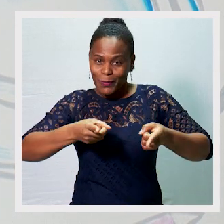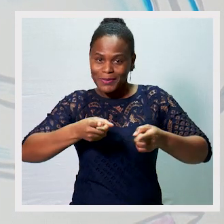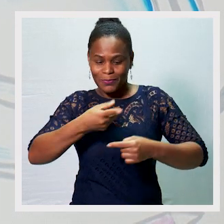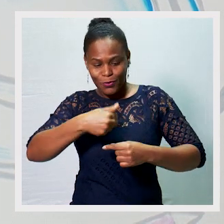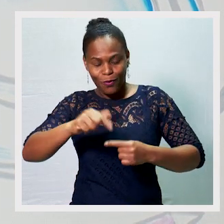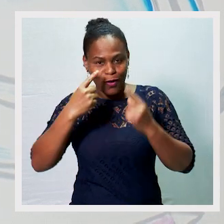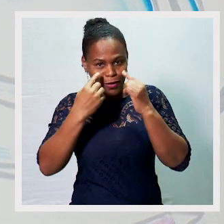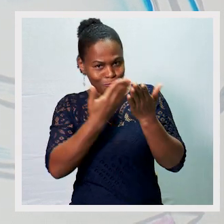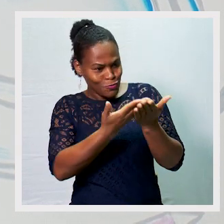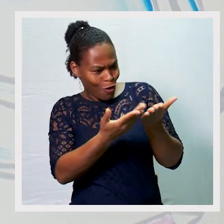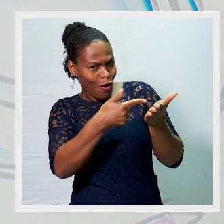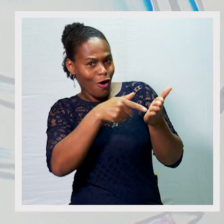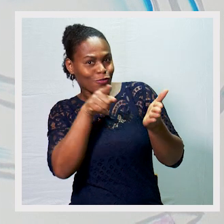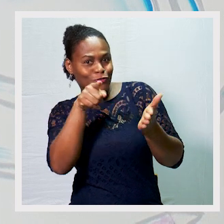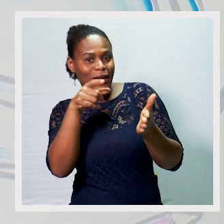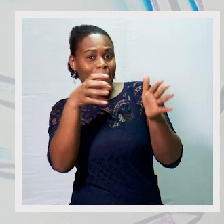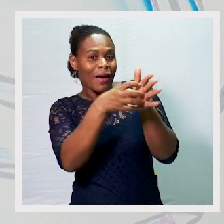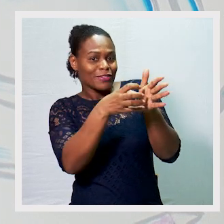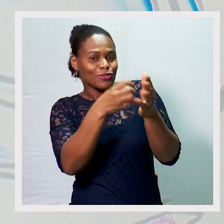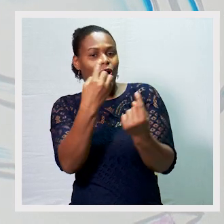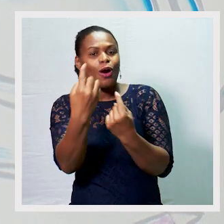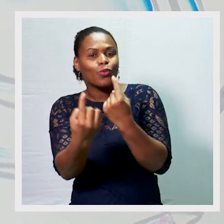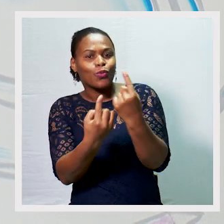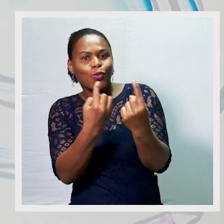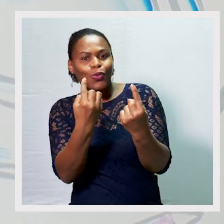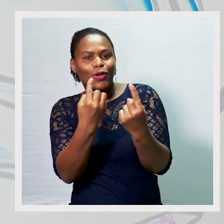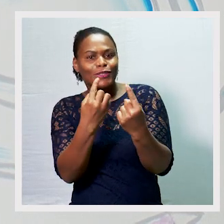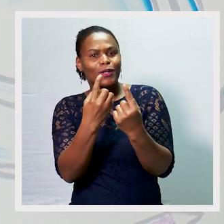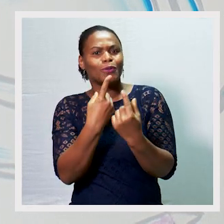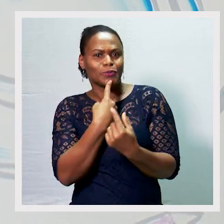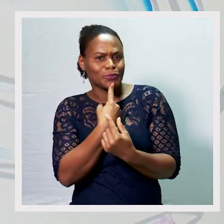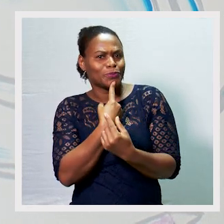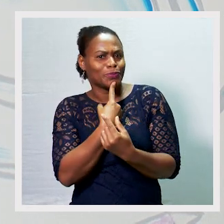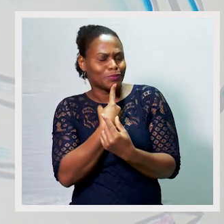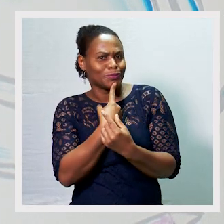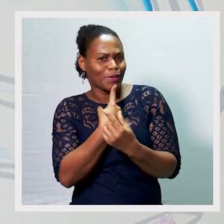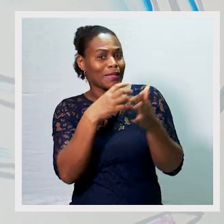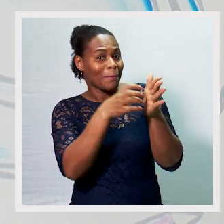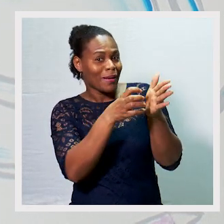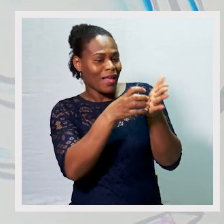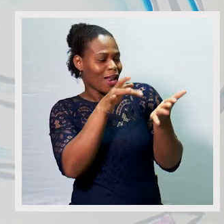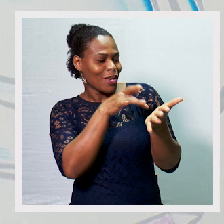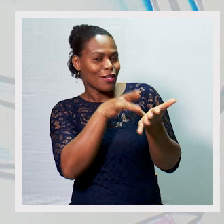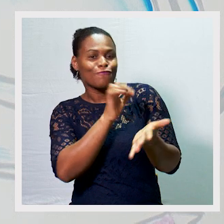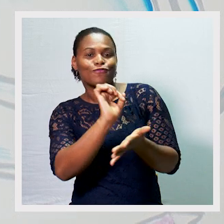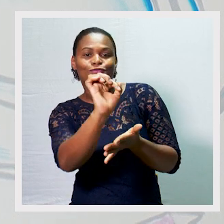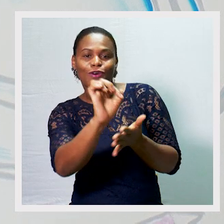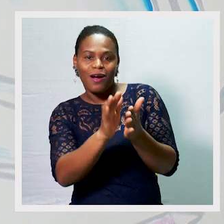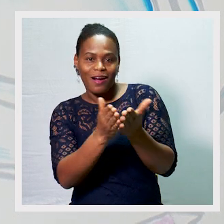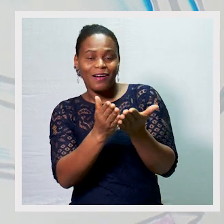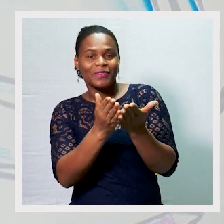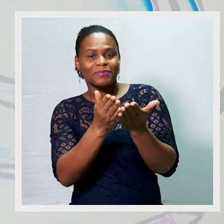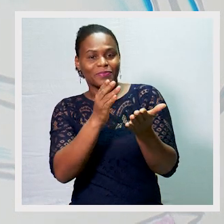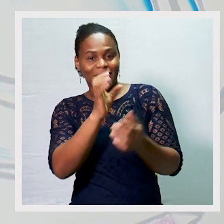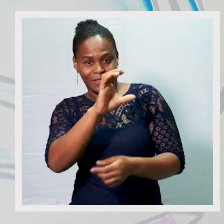de hoje, nós vamos apresentar algumas imagens e a maioria dela está no